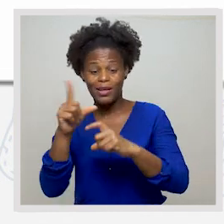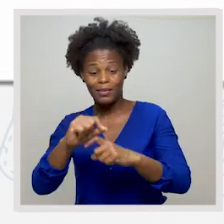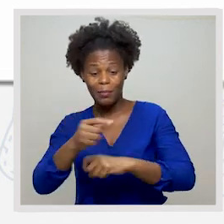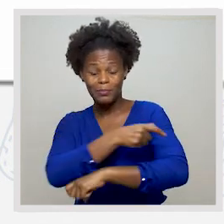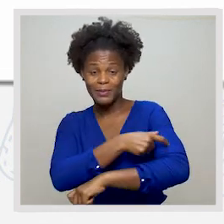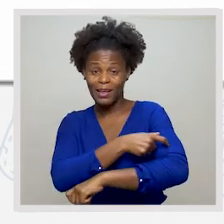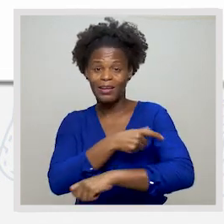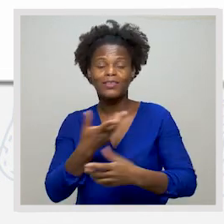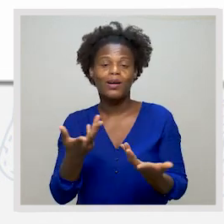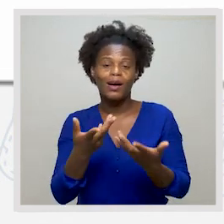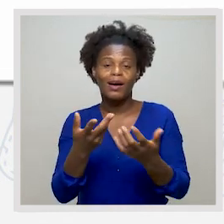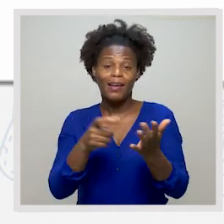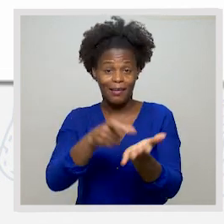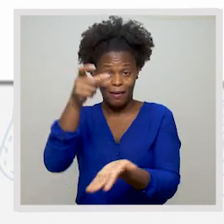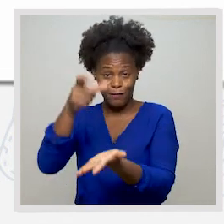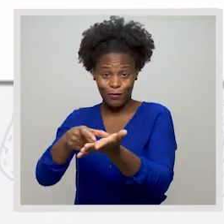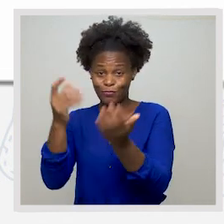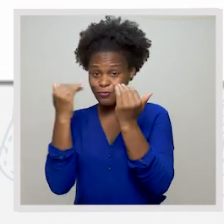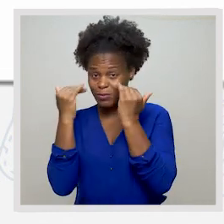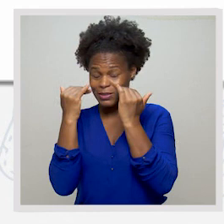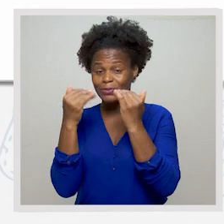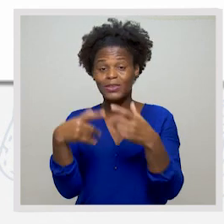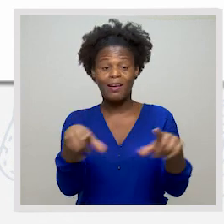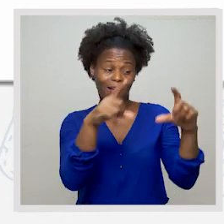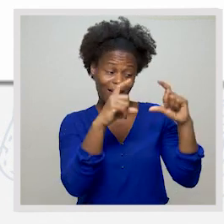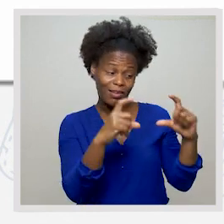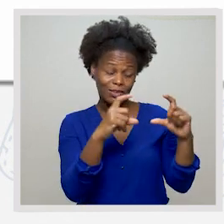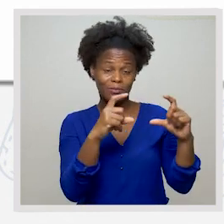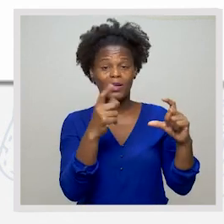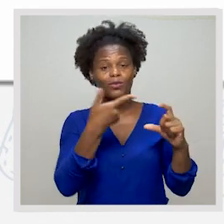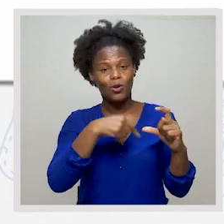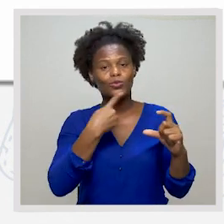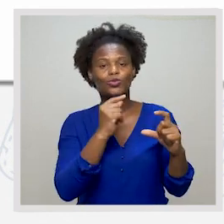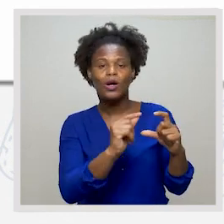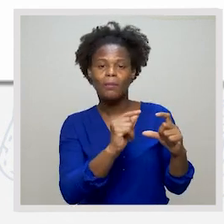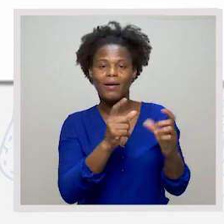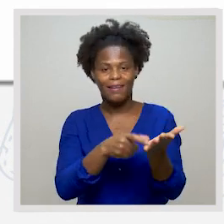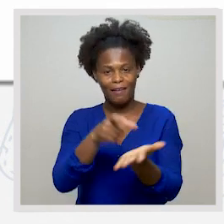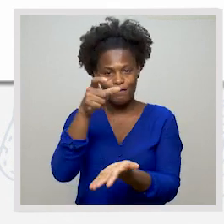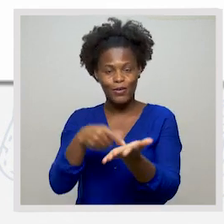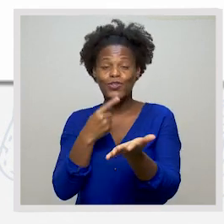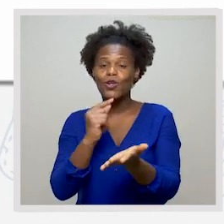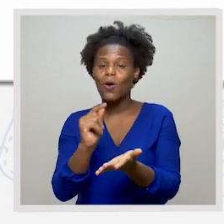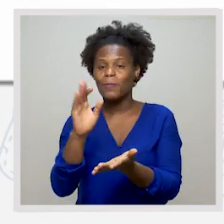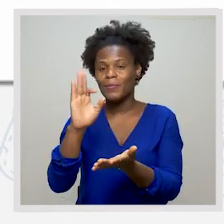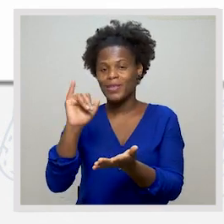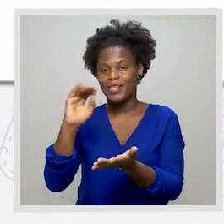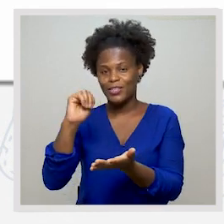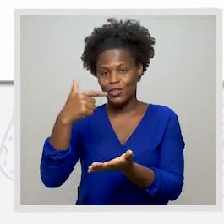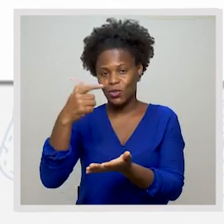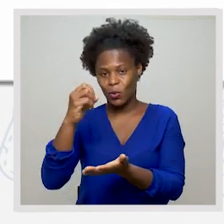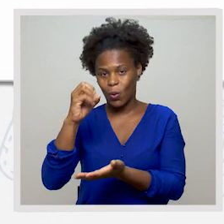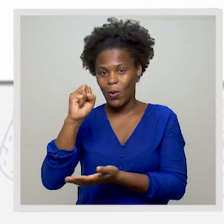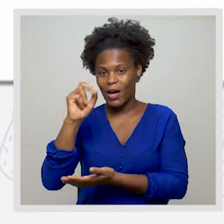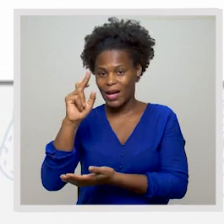representamos graficamente os dados, não é? Agrupados em classes, já sabemos, chamamos o gráfico de